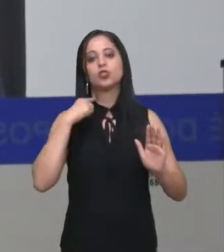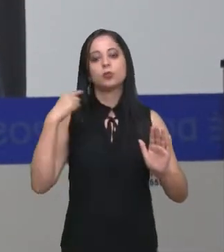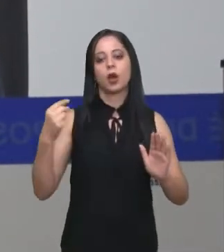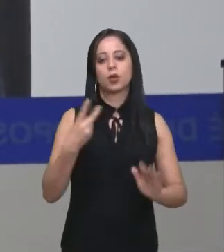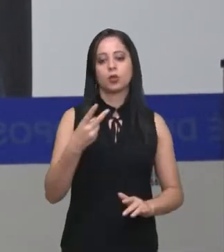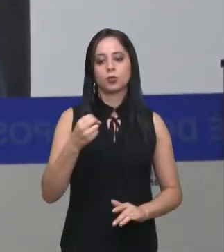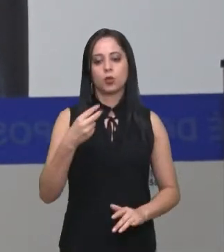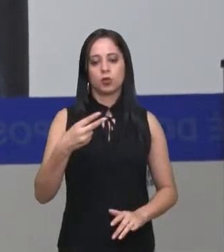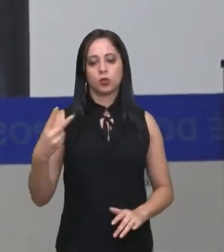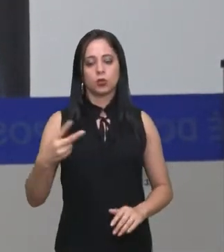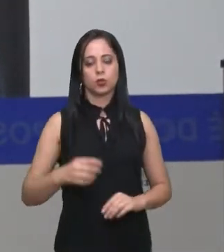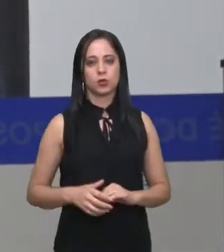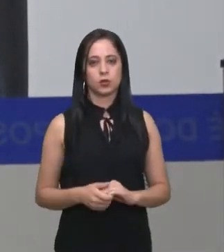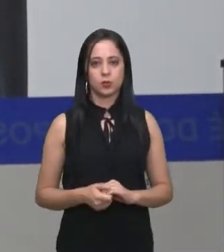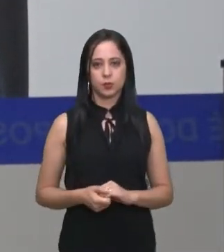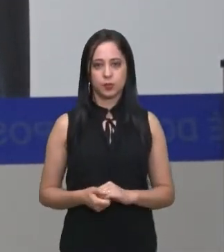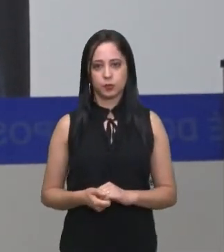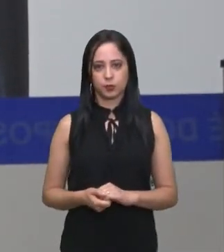12/5/2022.